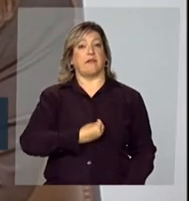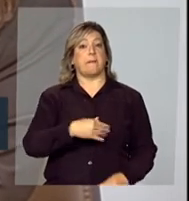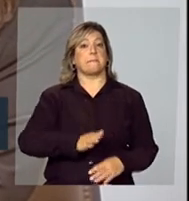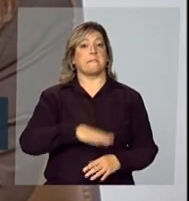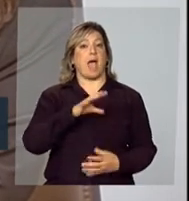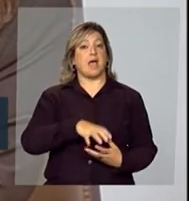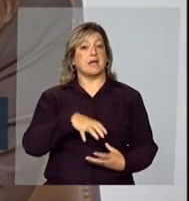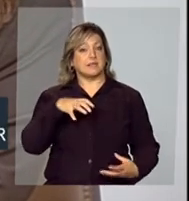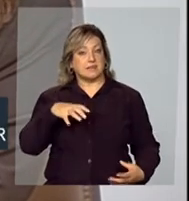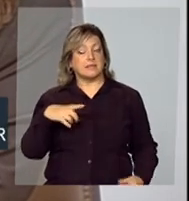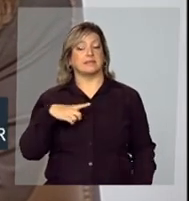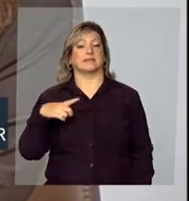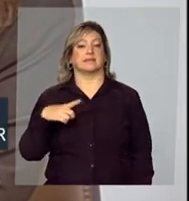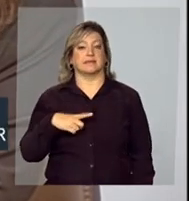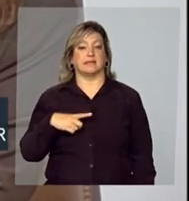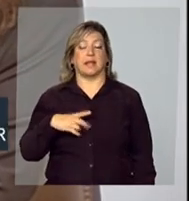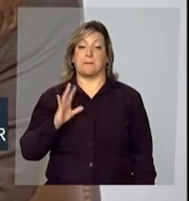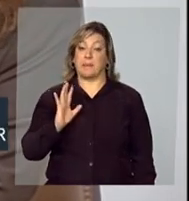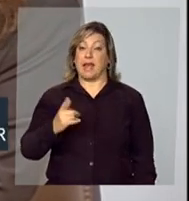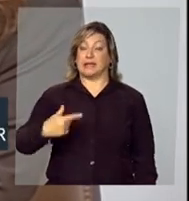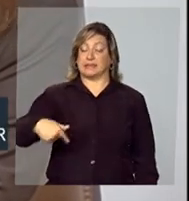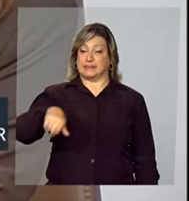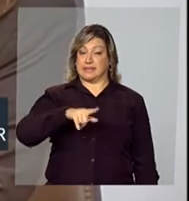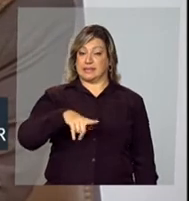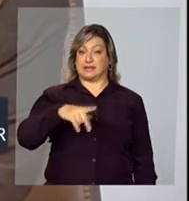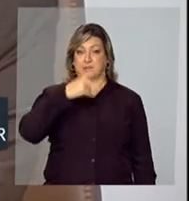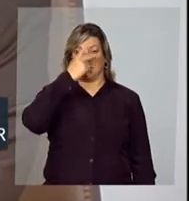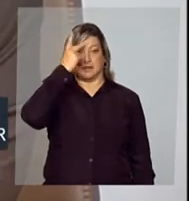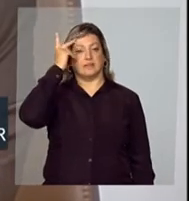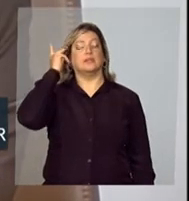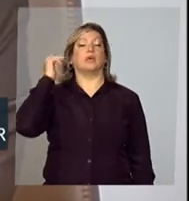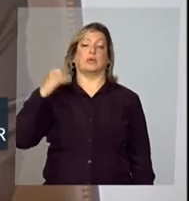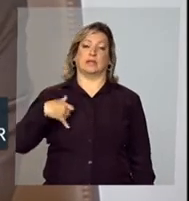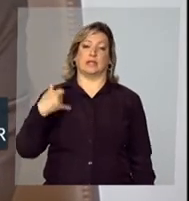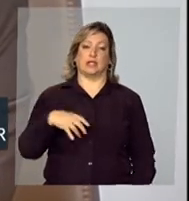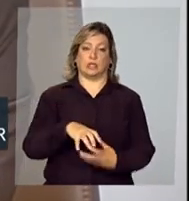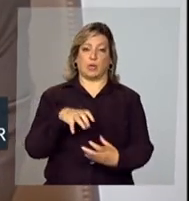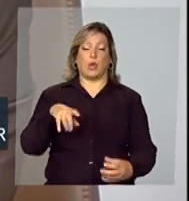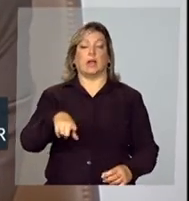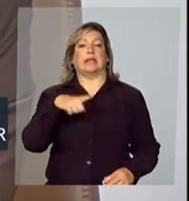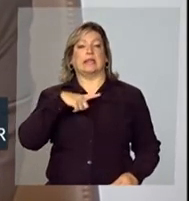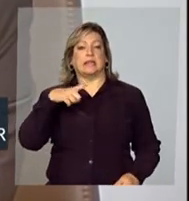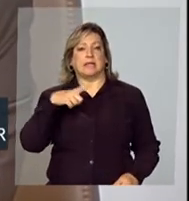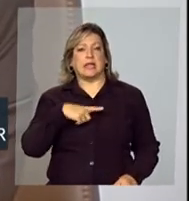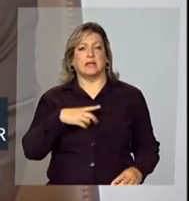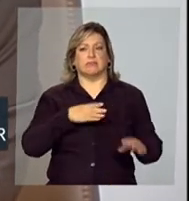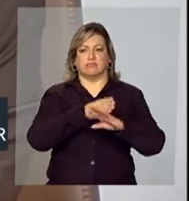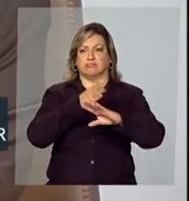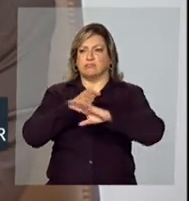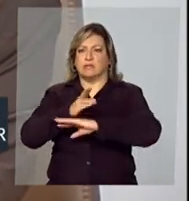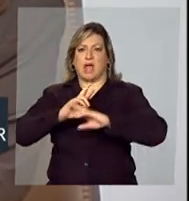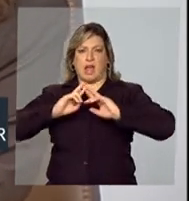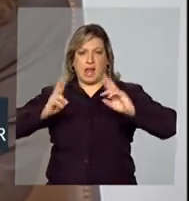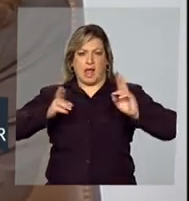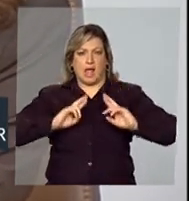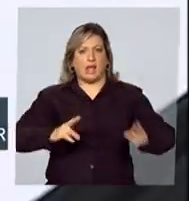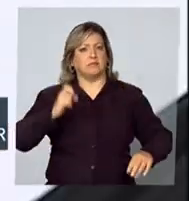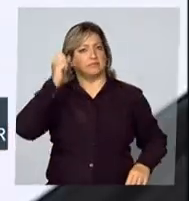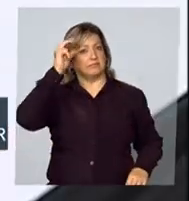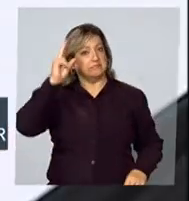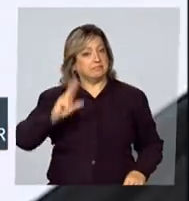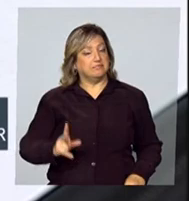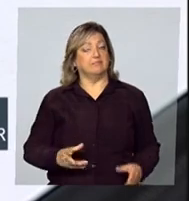esse doso é é mais participante da sociedade de consumo nós sabemos que hoje existem